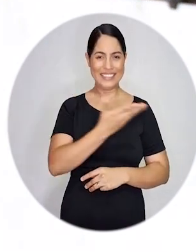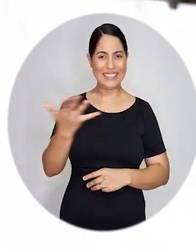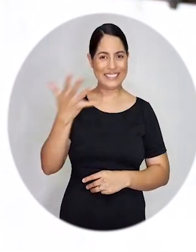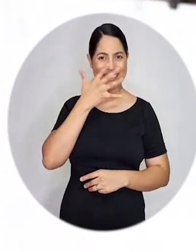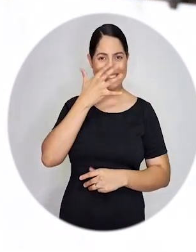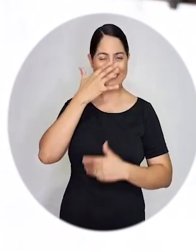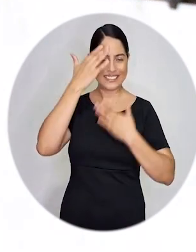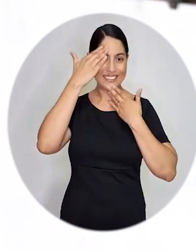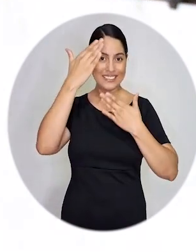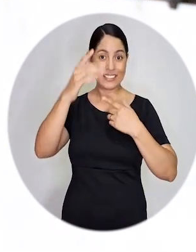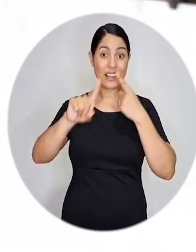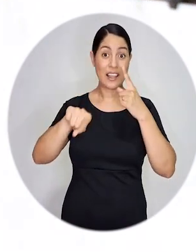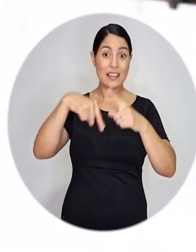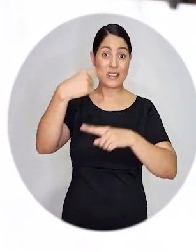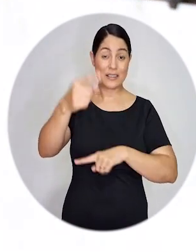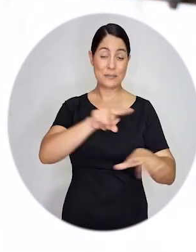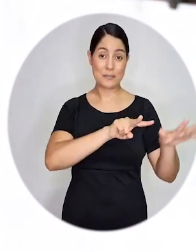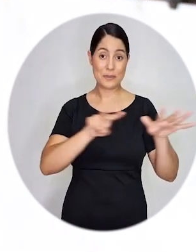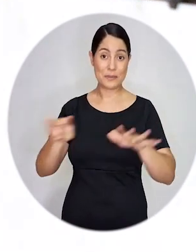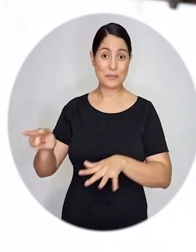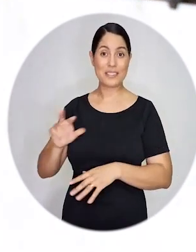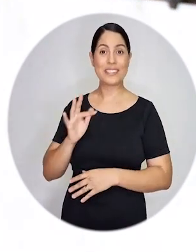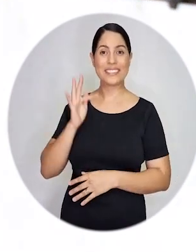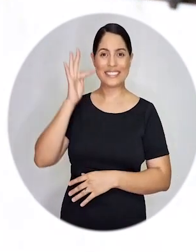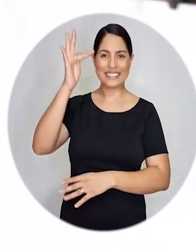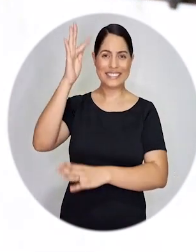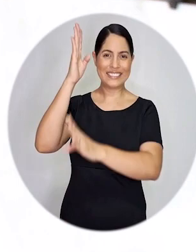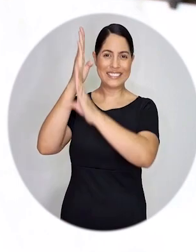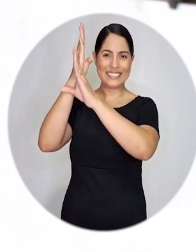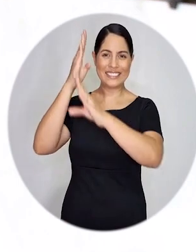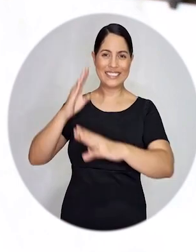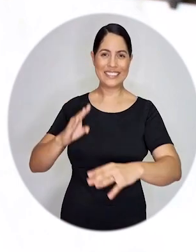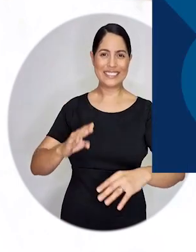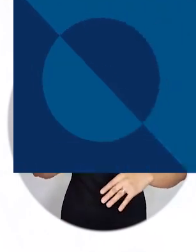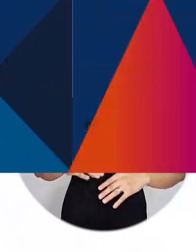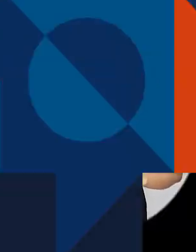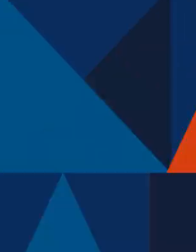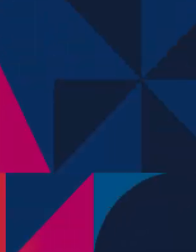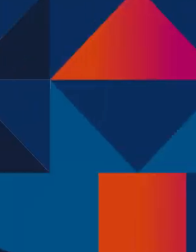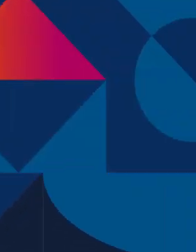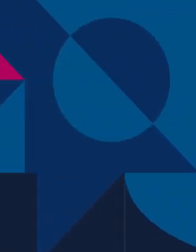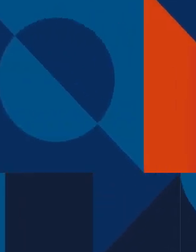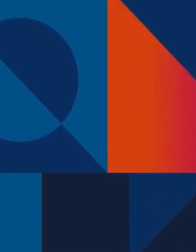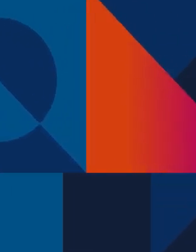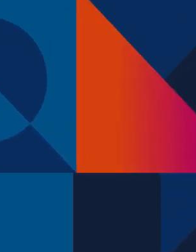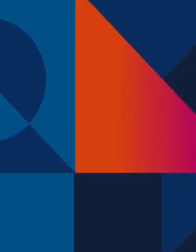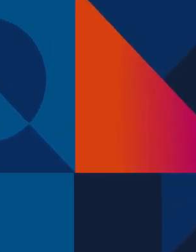Mariana Xavier e agradeço pela sua companhia. Eu te espero na próxima semana. Até lá!